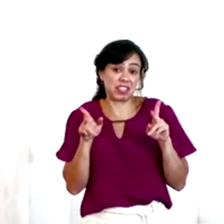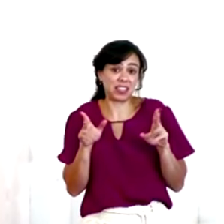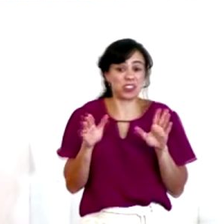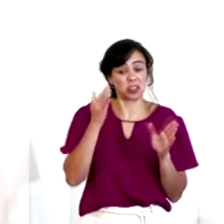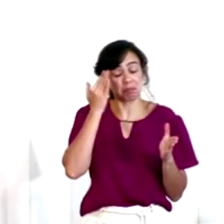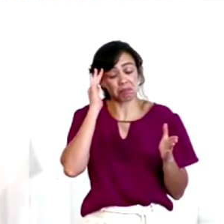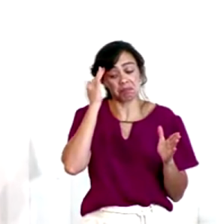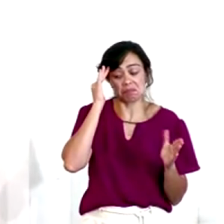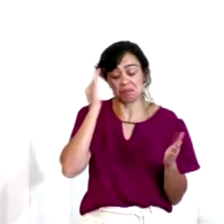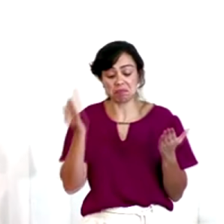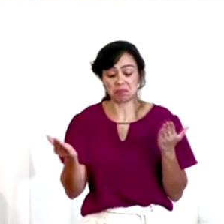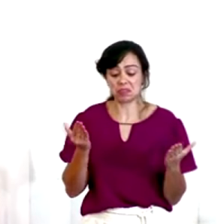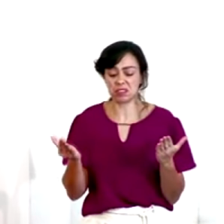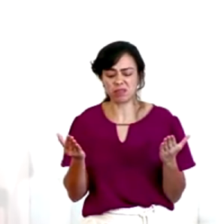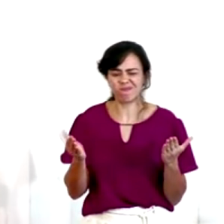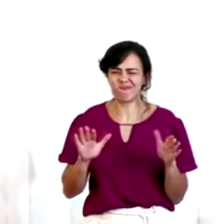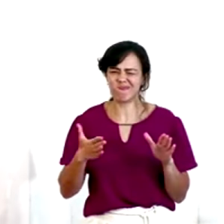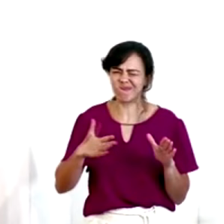um paralelo,